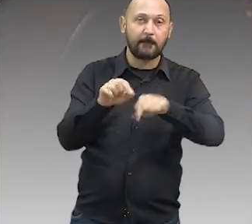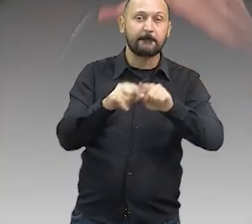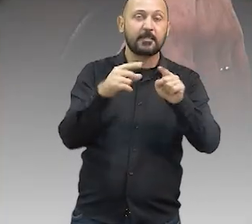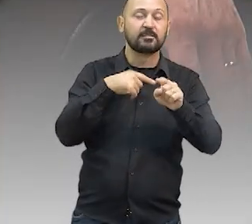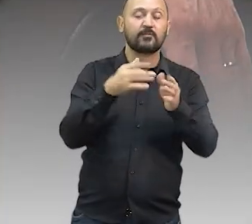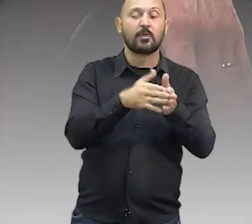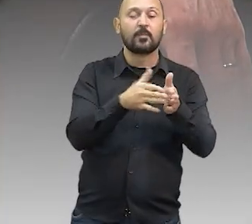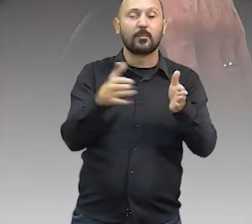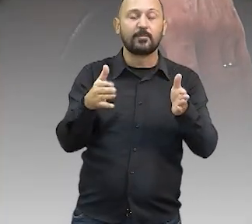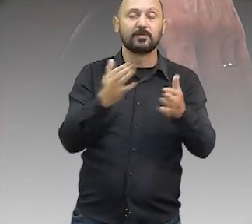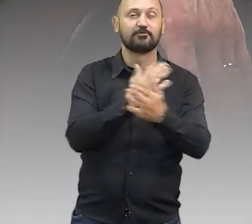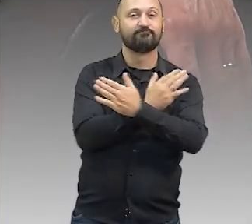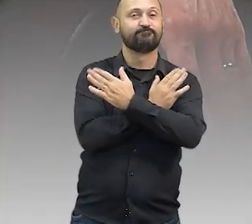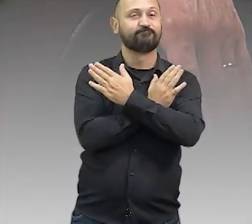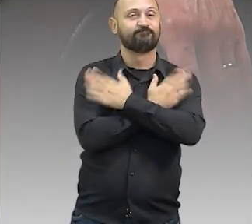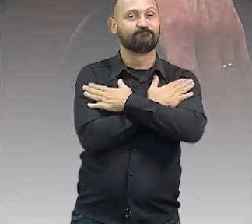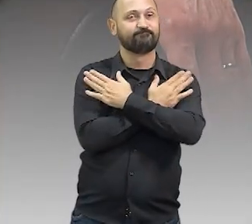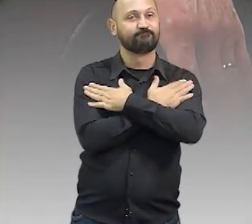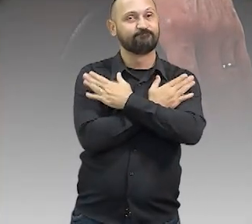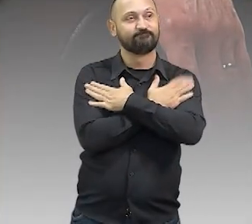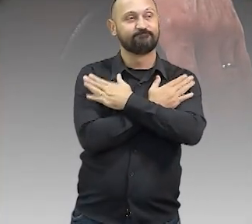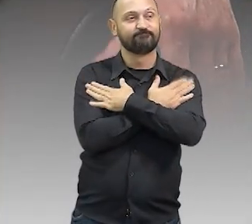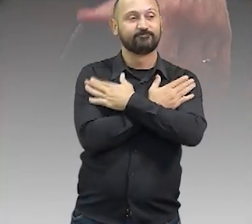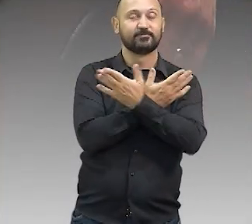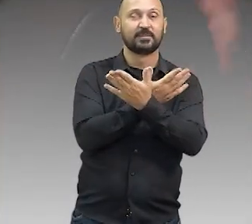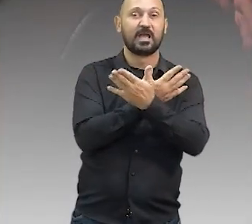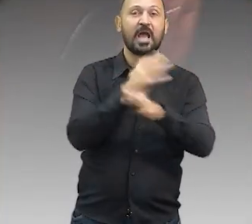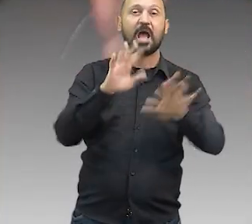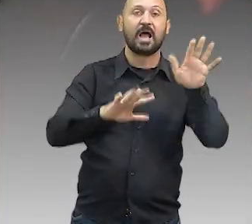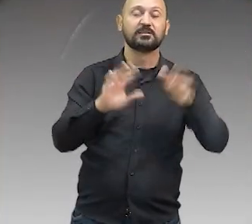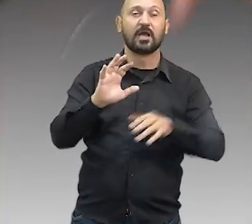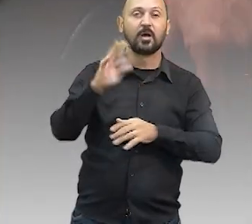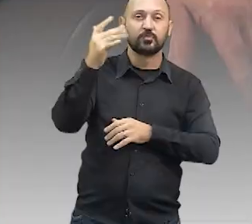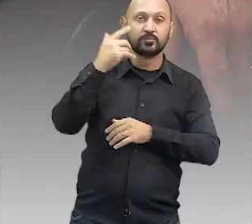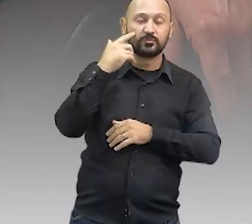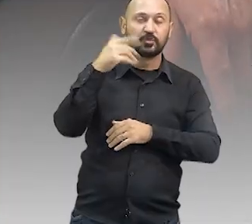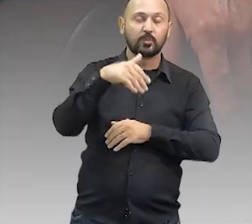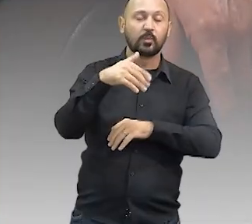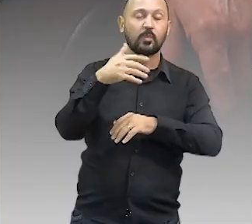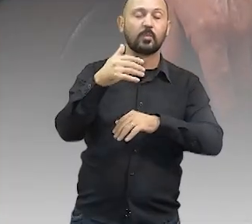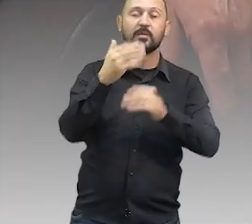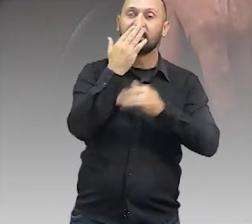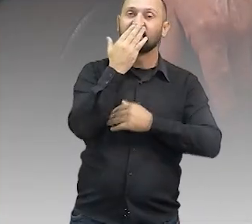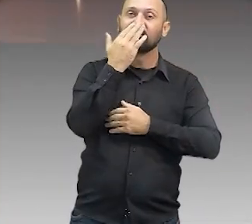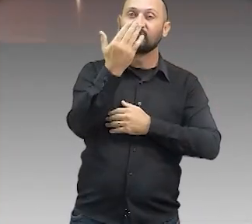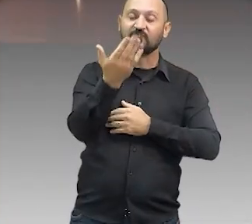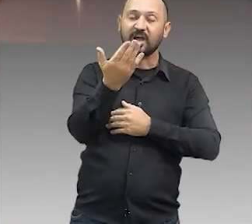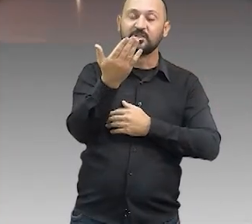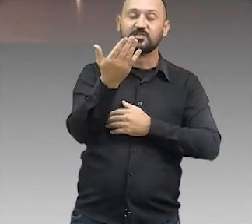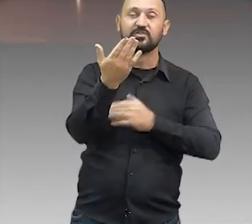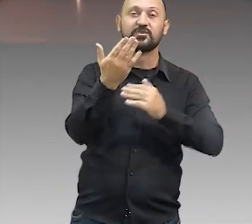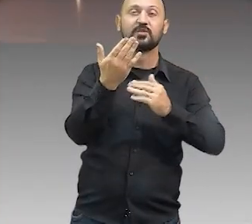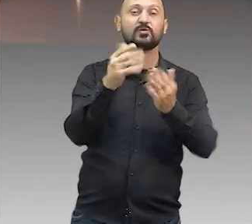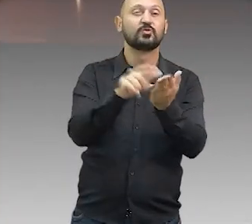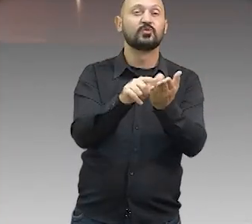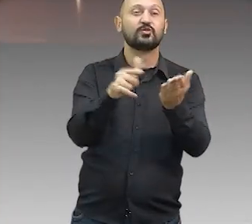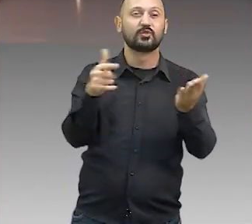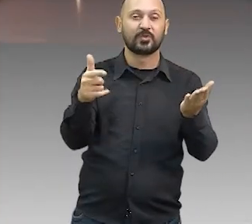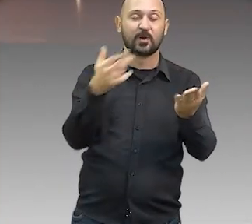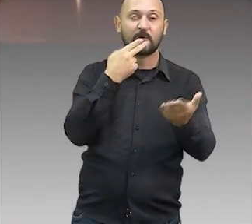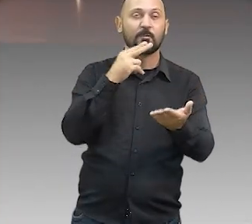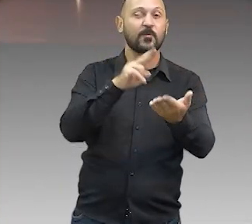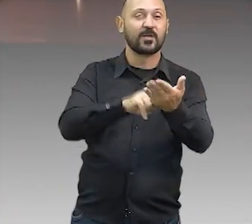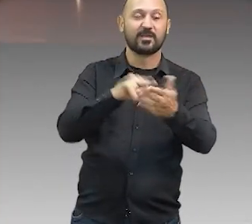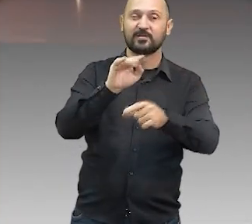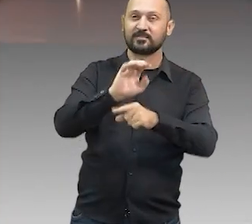estava num período desempregado e por acaso passei em frente do jornal Correio do Estado, que ainda